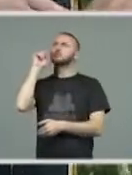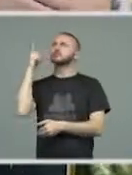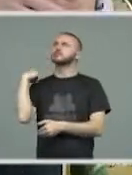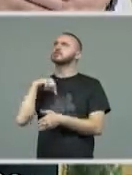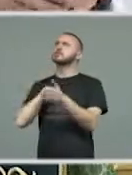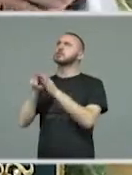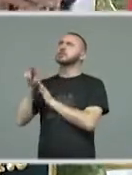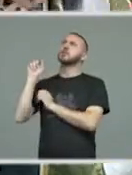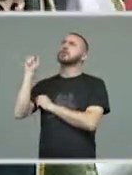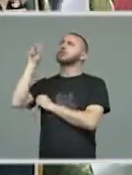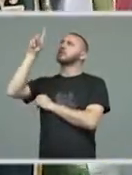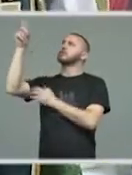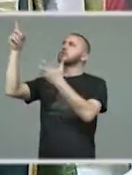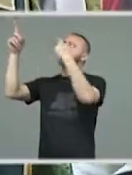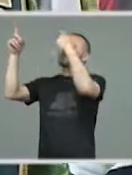quer de mim?